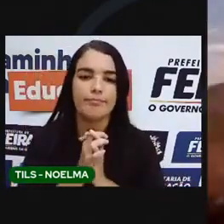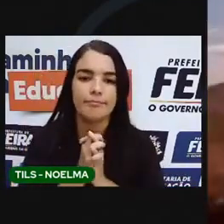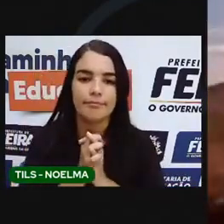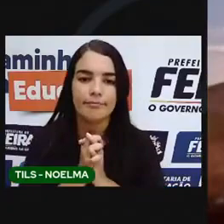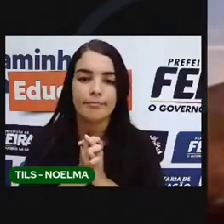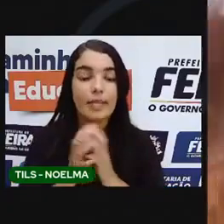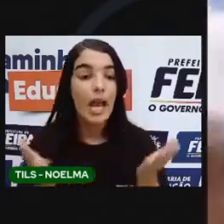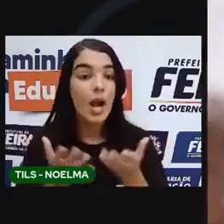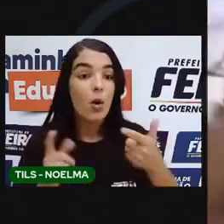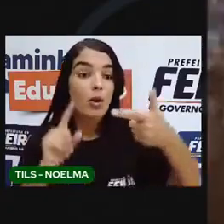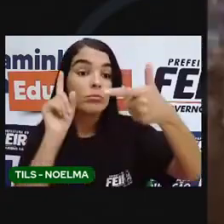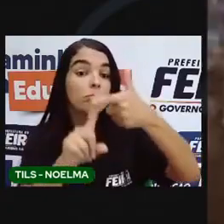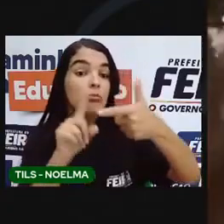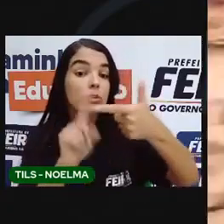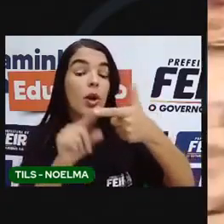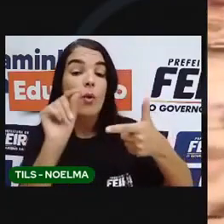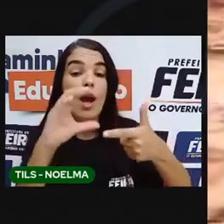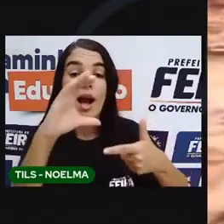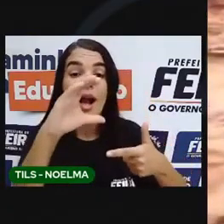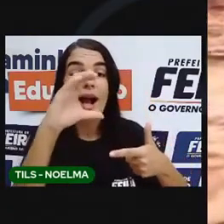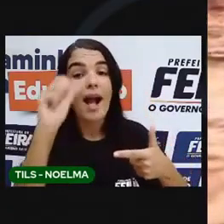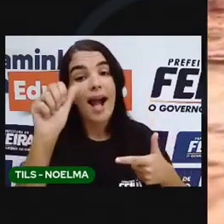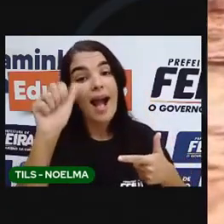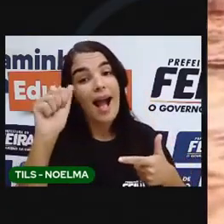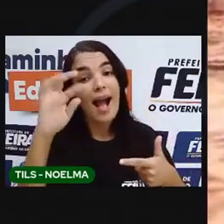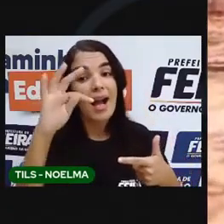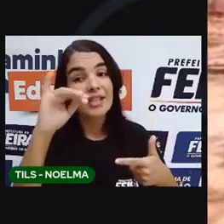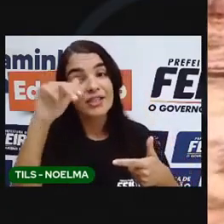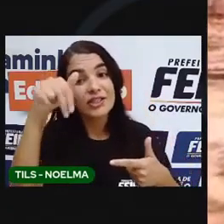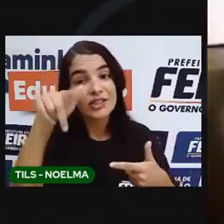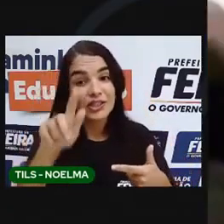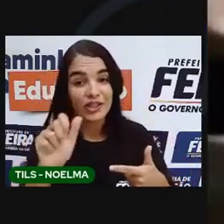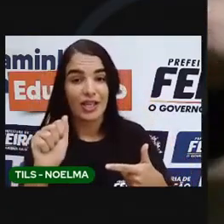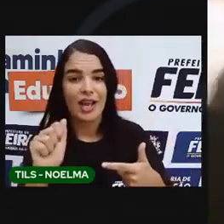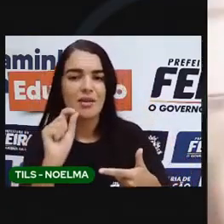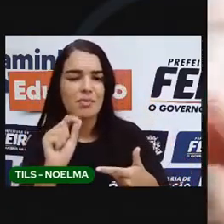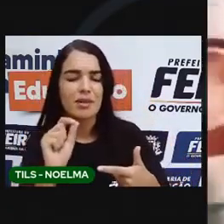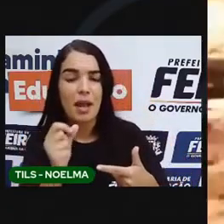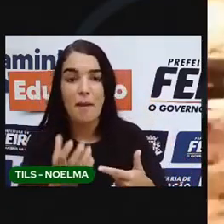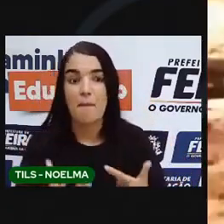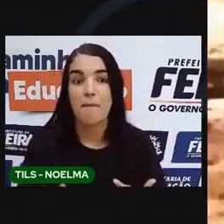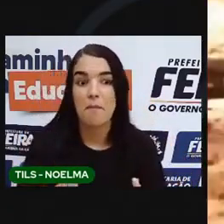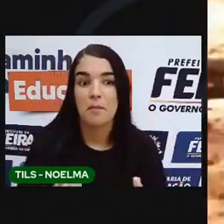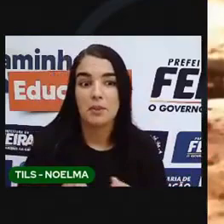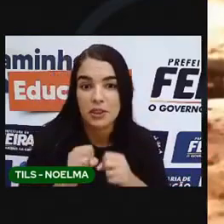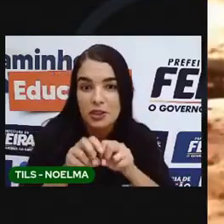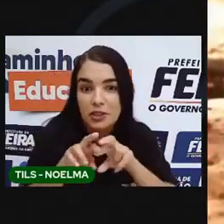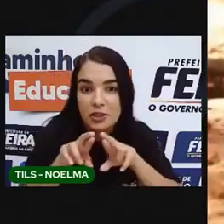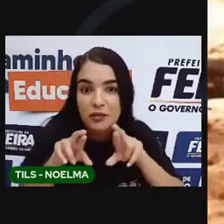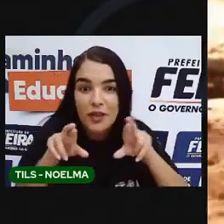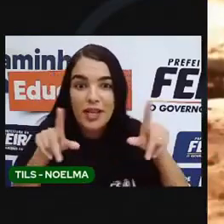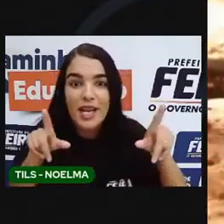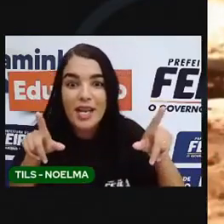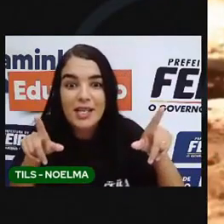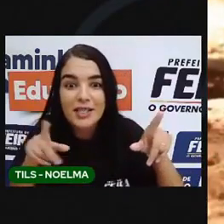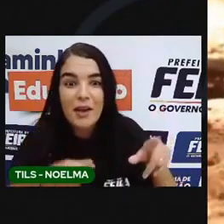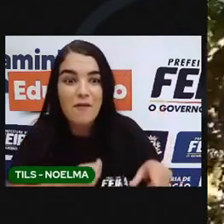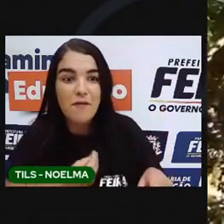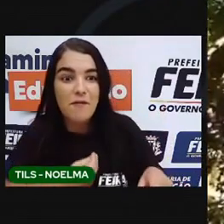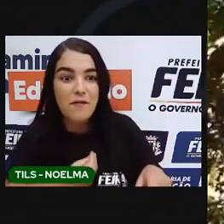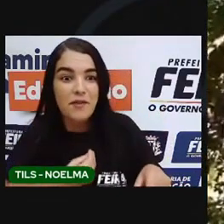O segundo bioma da nossa lista é a Caatinga. A Caatinga é um bioma rico em biodiversidade e que ocupa cerca